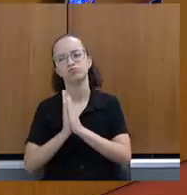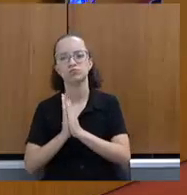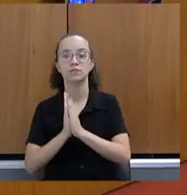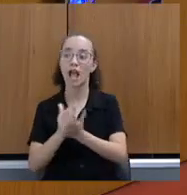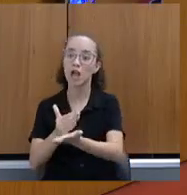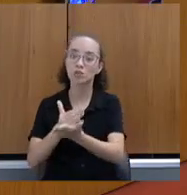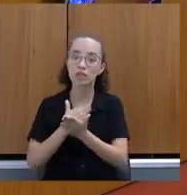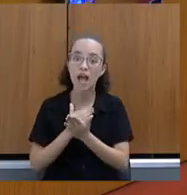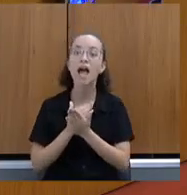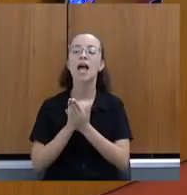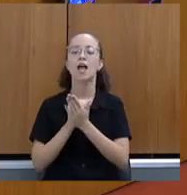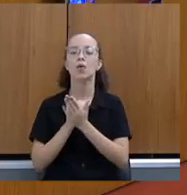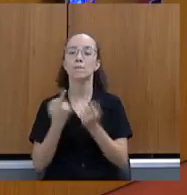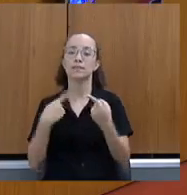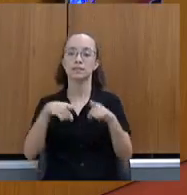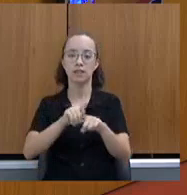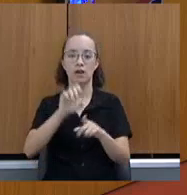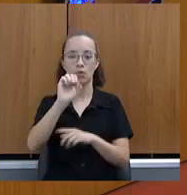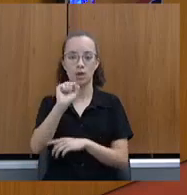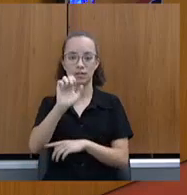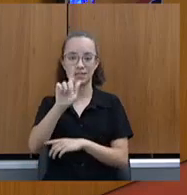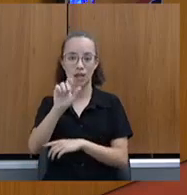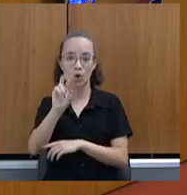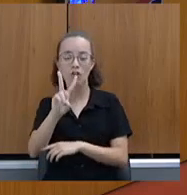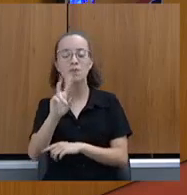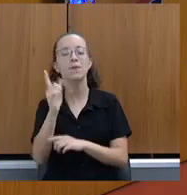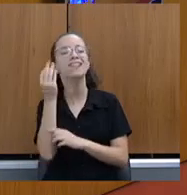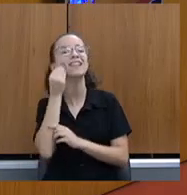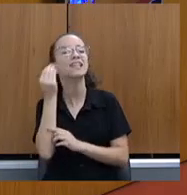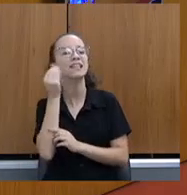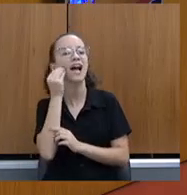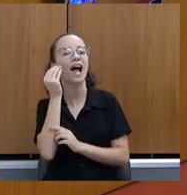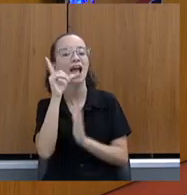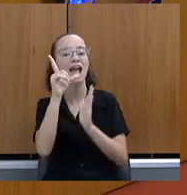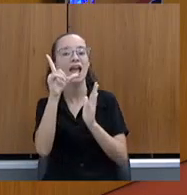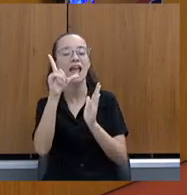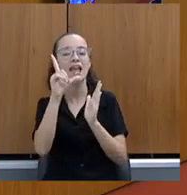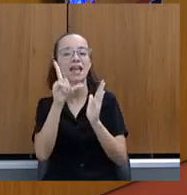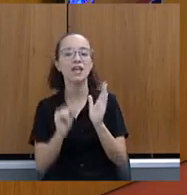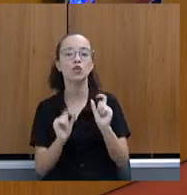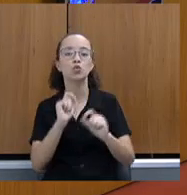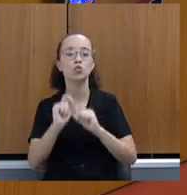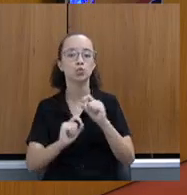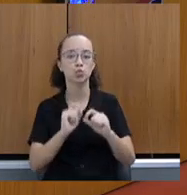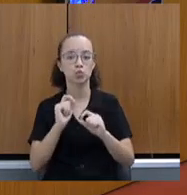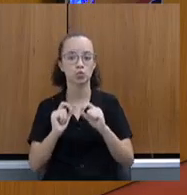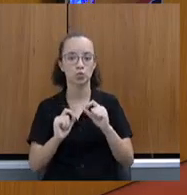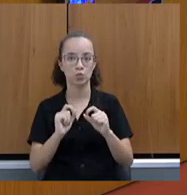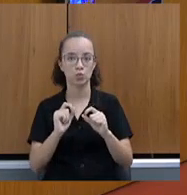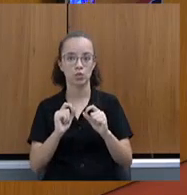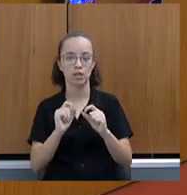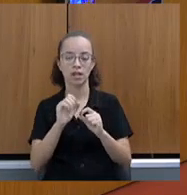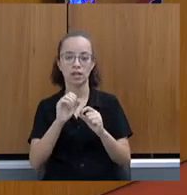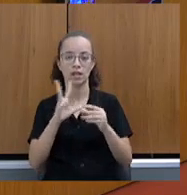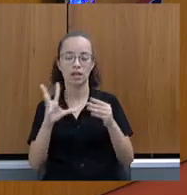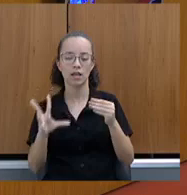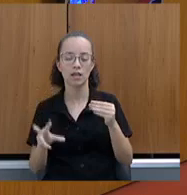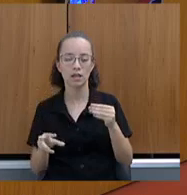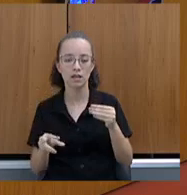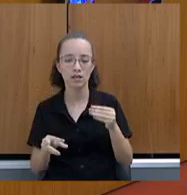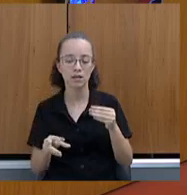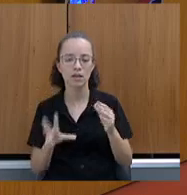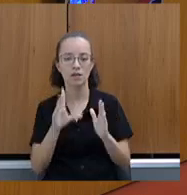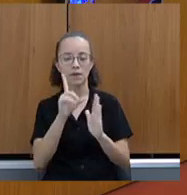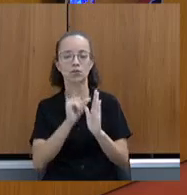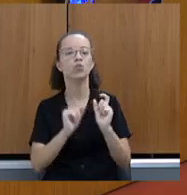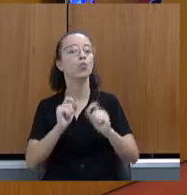junto a segov para poder reduzir agora para agora ainda para essa indicações das emendas Nossa para exercer de